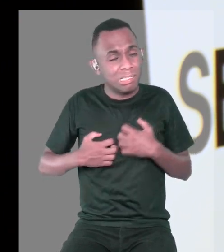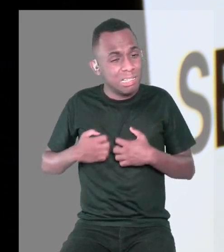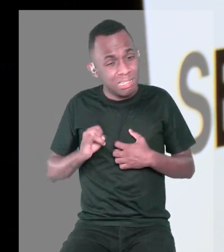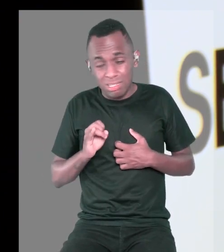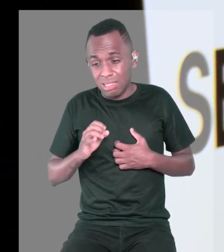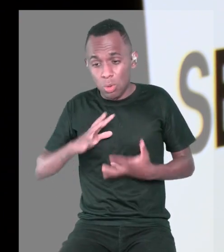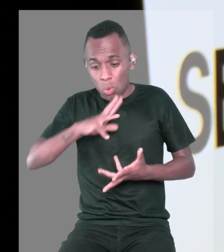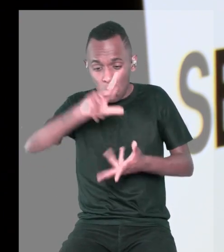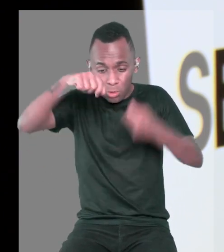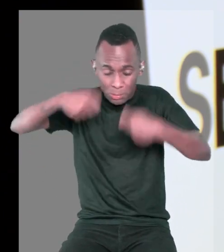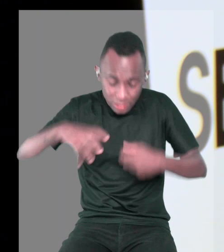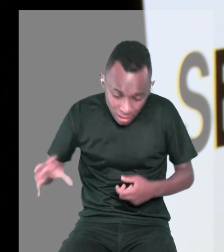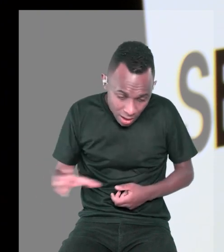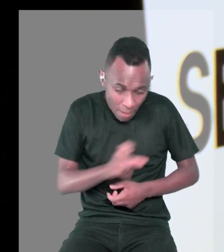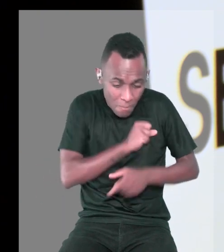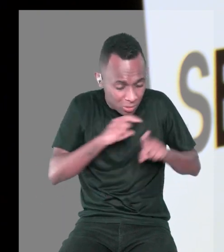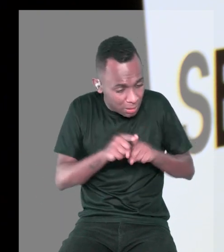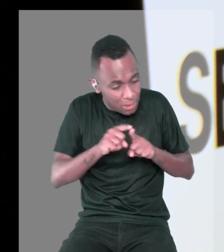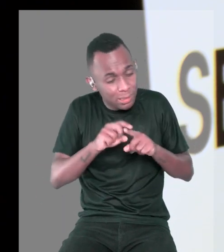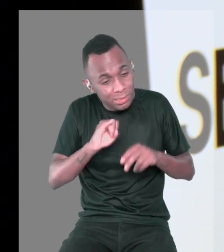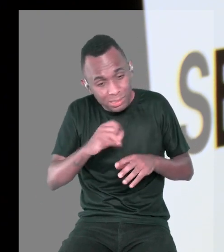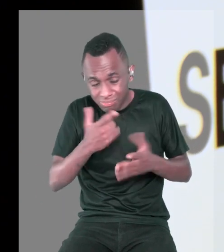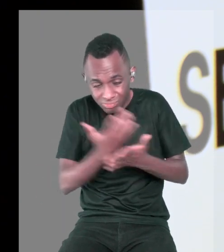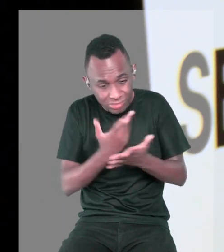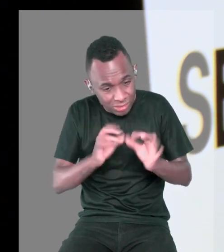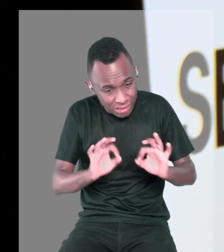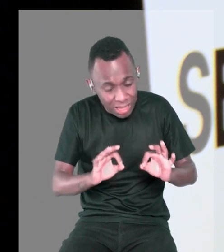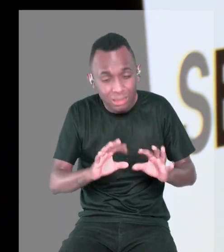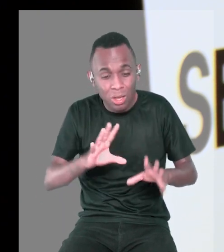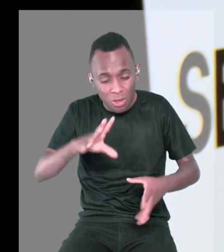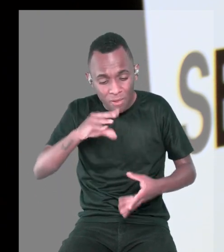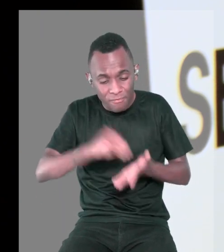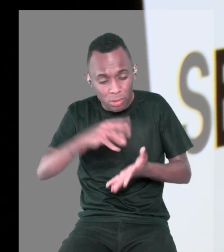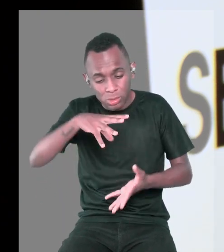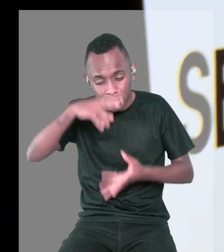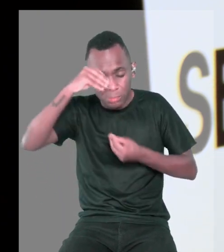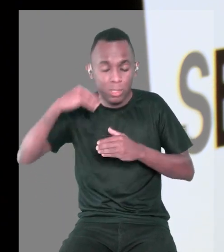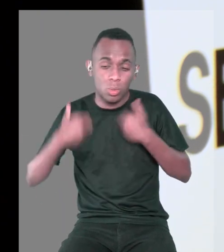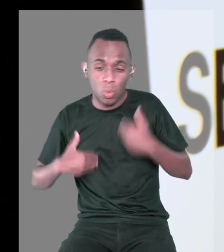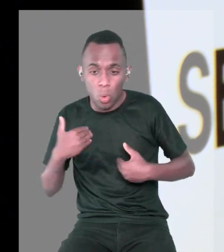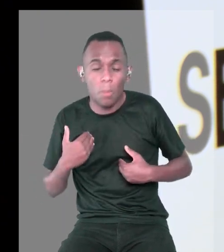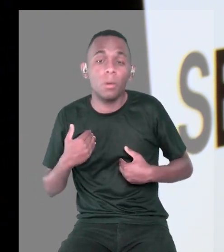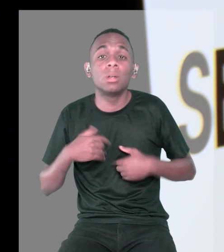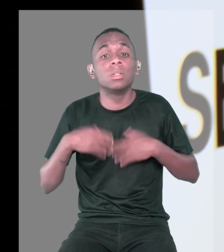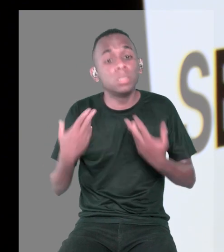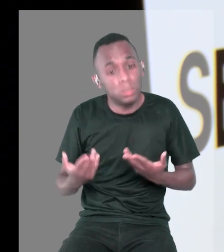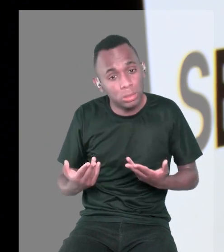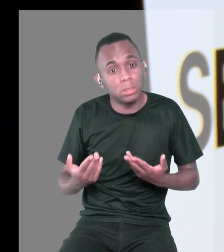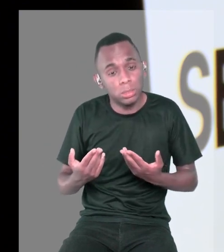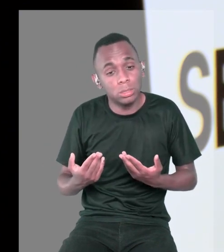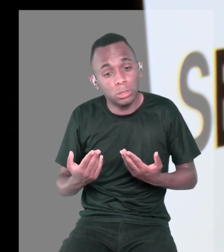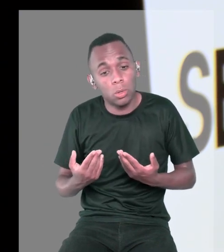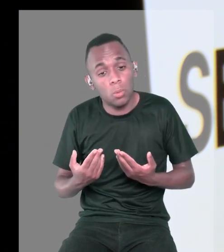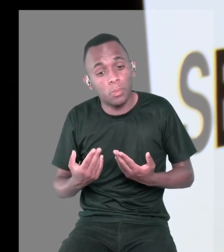amante, o mundo sem seu amor talvez possa ficar sem corpo e sem espírito. Talvez por isso,